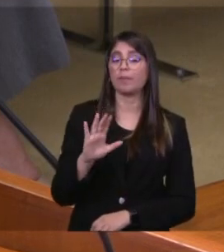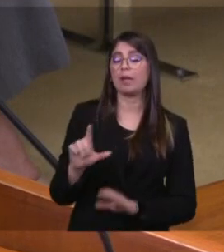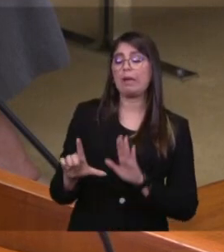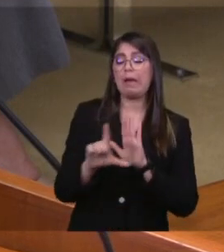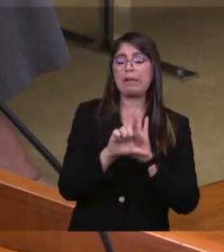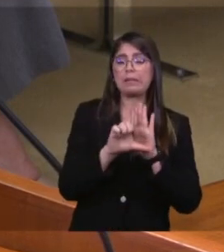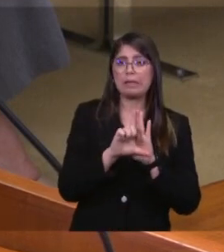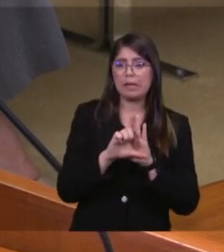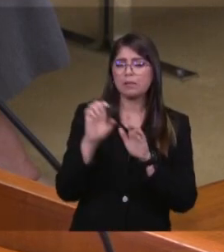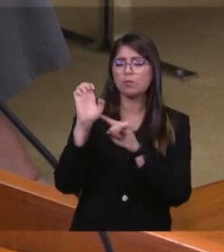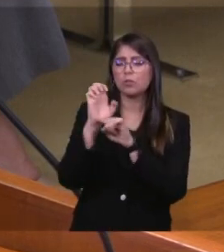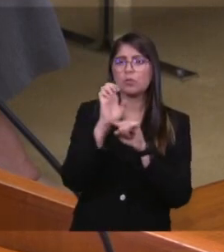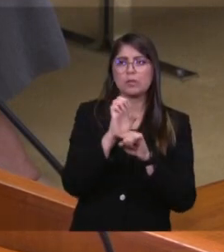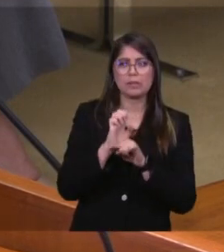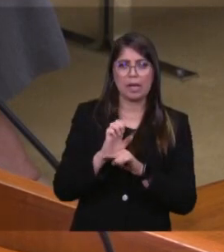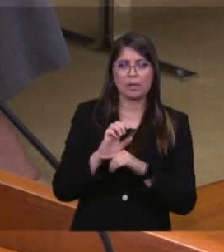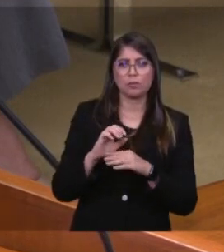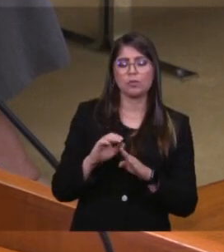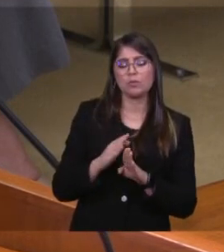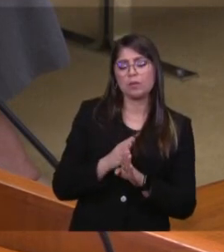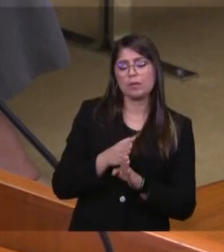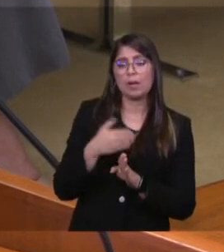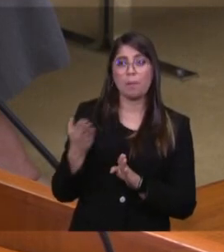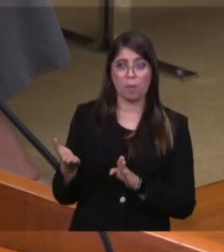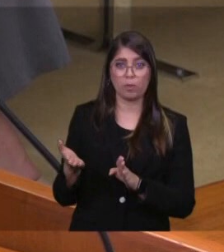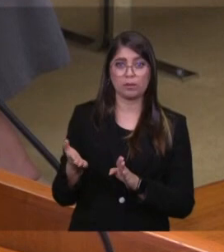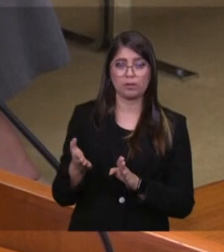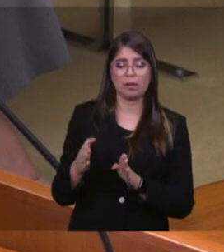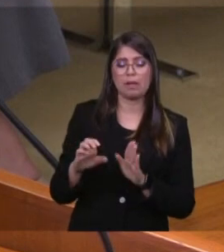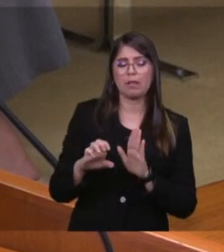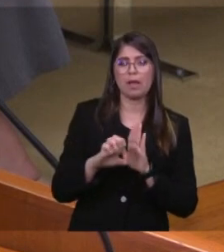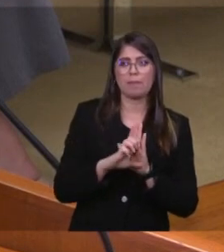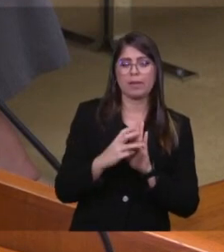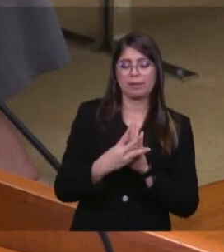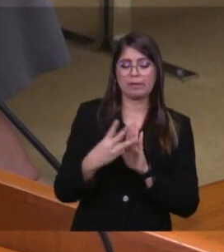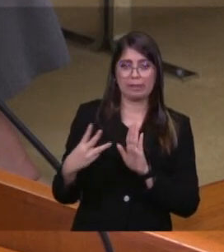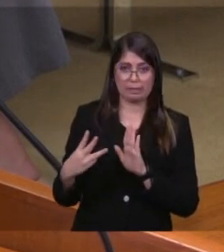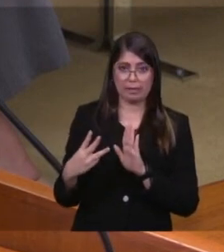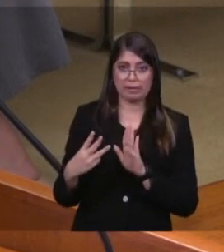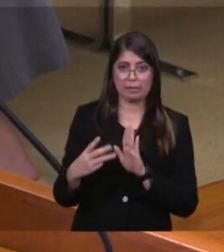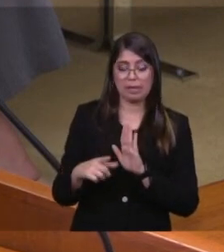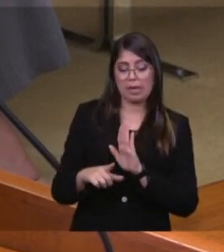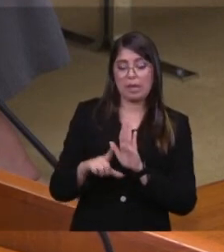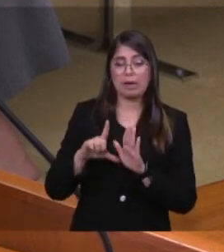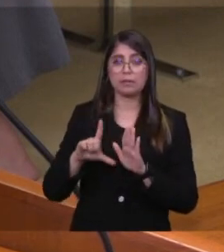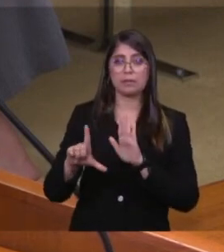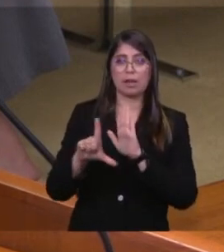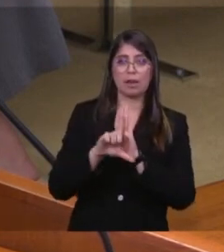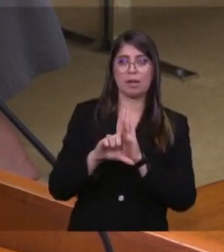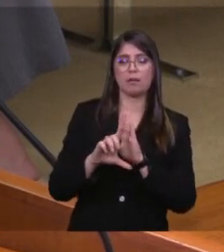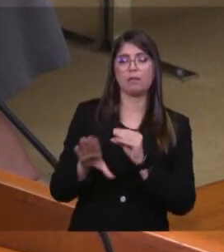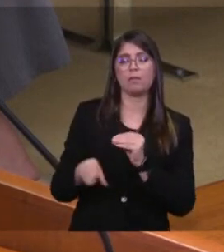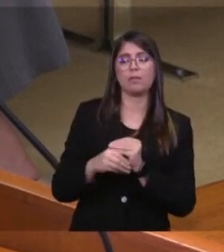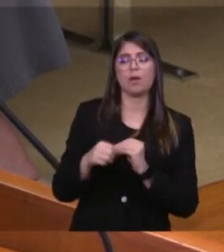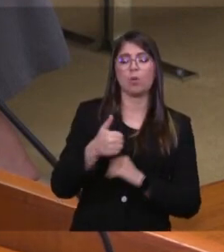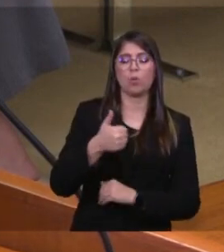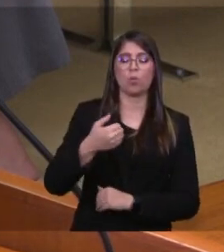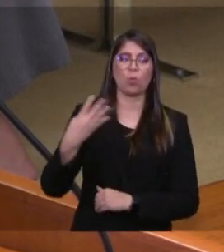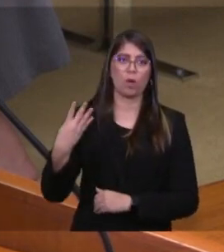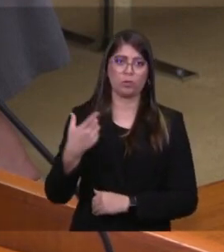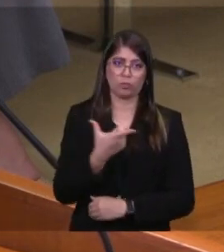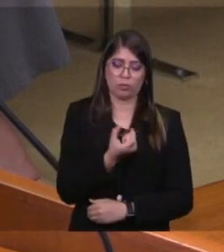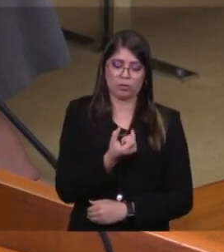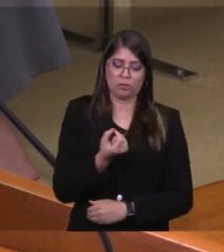editadas após a Emenda 33 de 2001 e antes da entrada em vigor da Lei Complementar 114 de